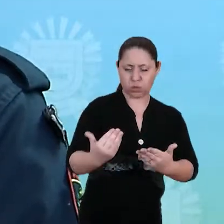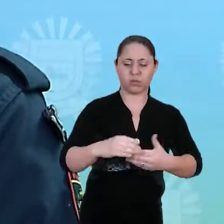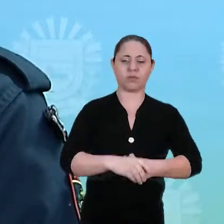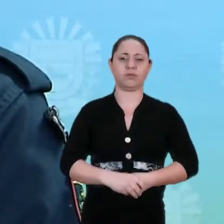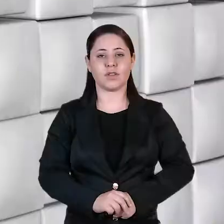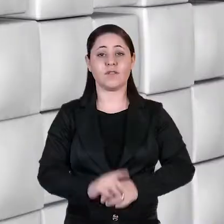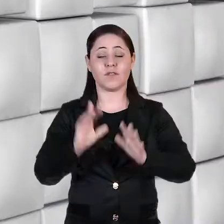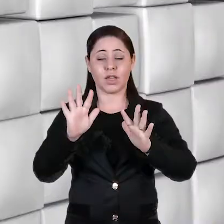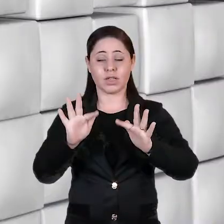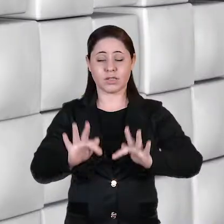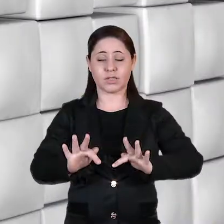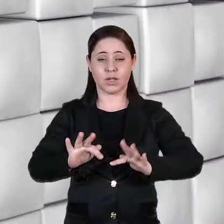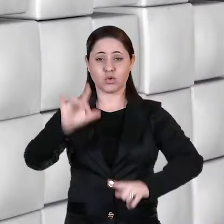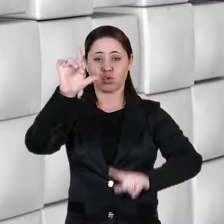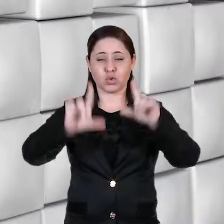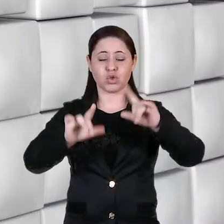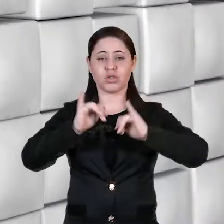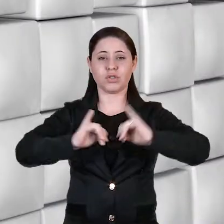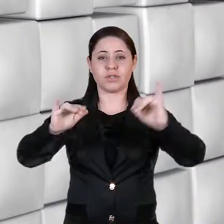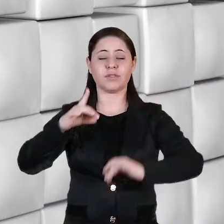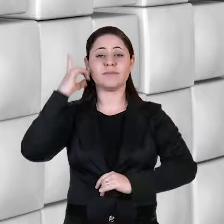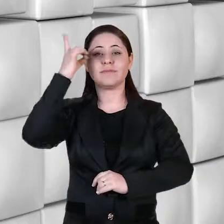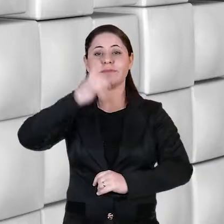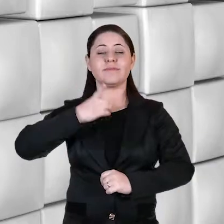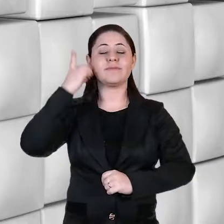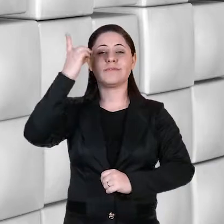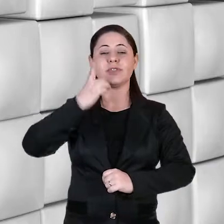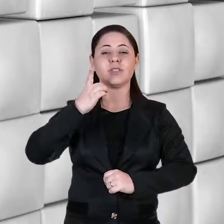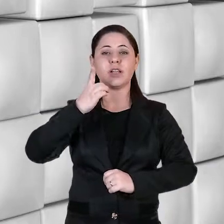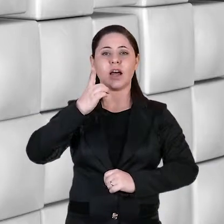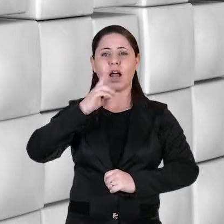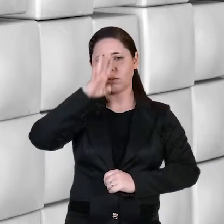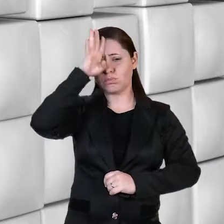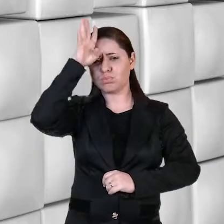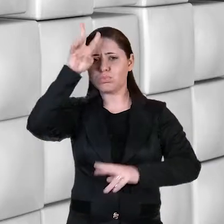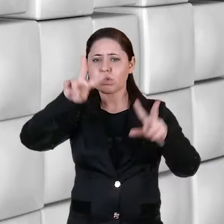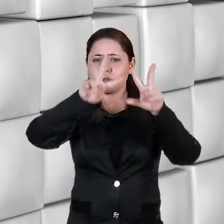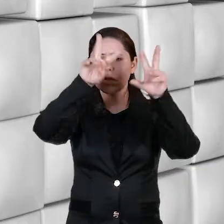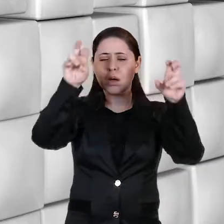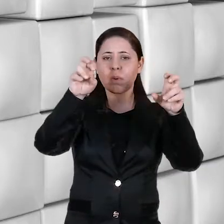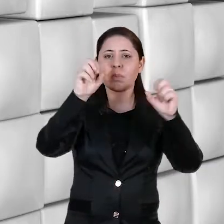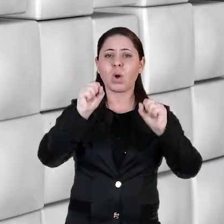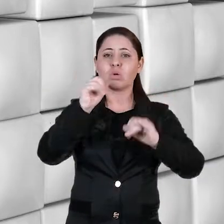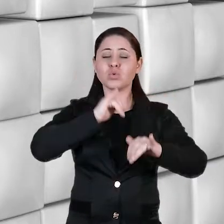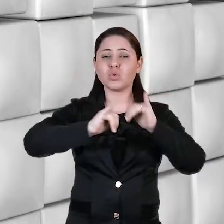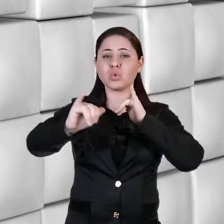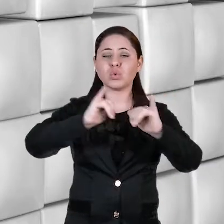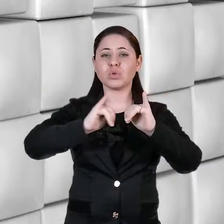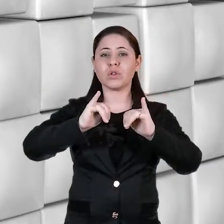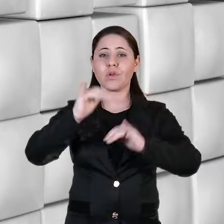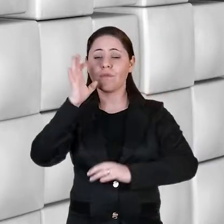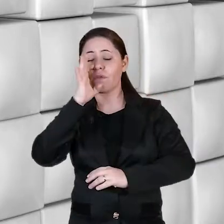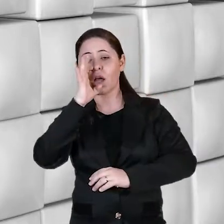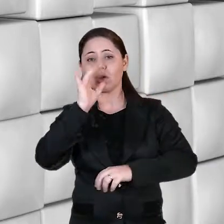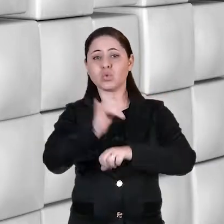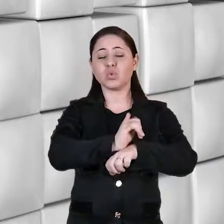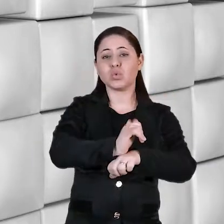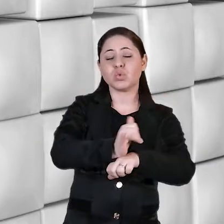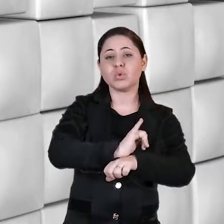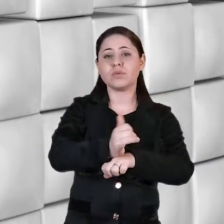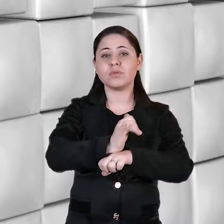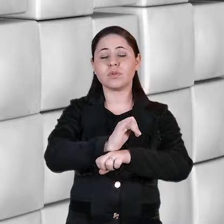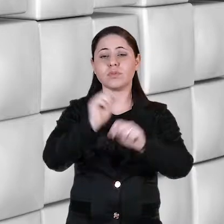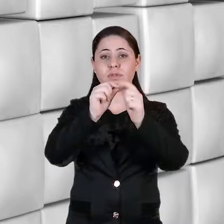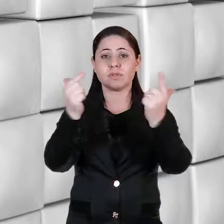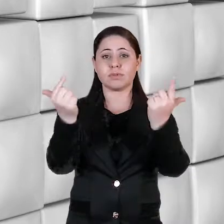vida. Fica por aqui esta edição do Jornal Parlamentar. Estas reportagens podem ser conferidas no YouTube